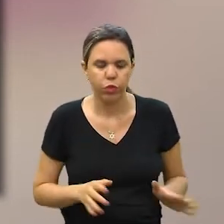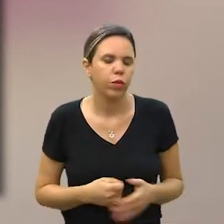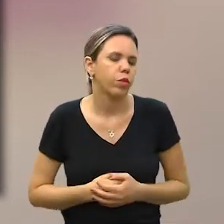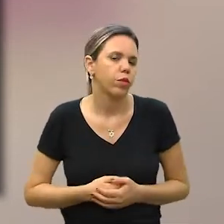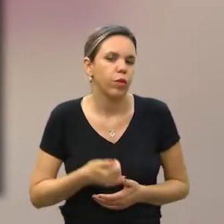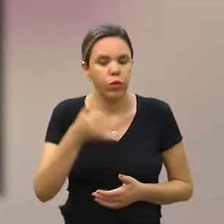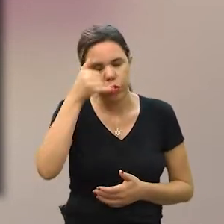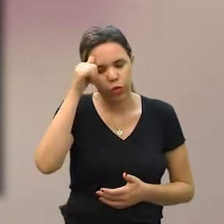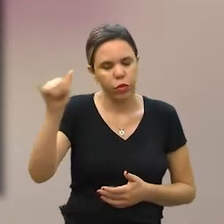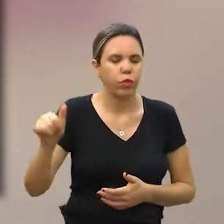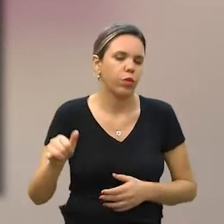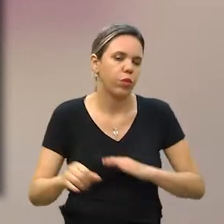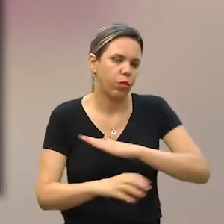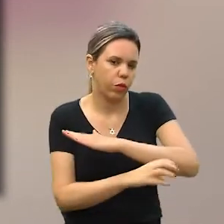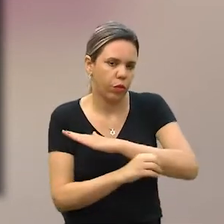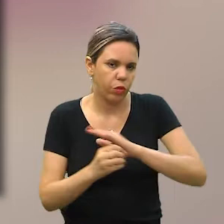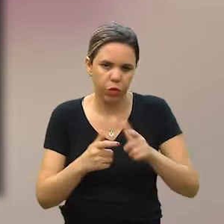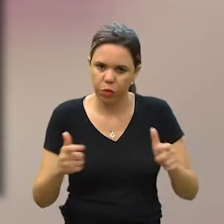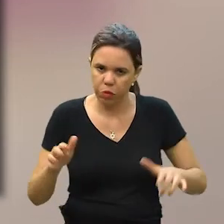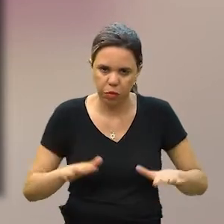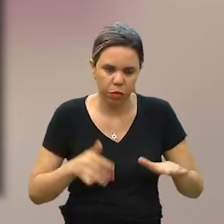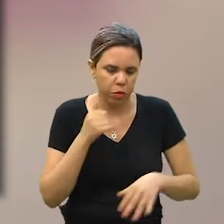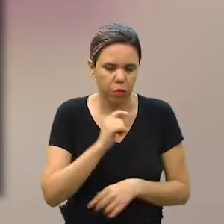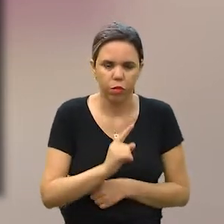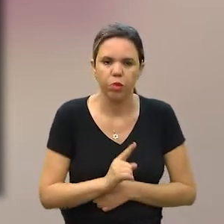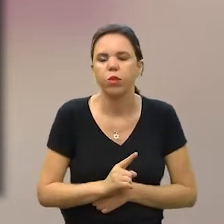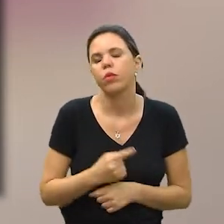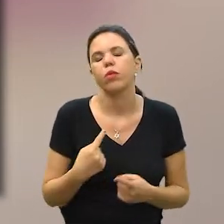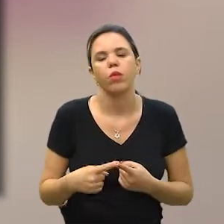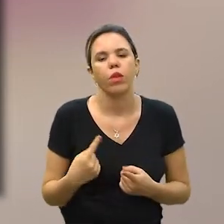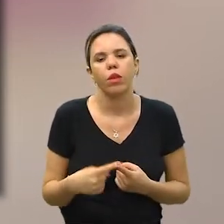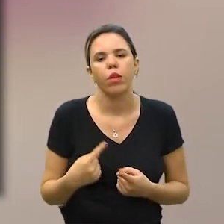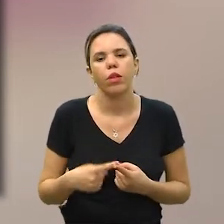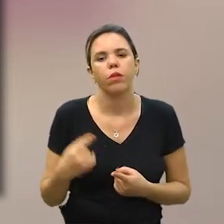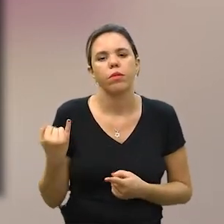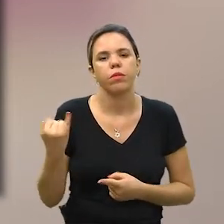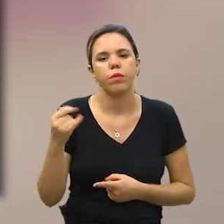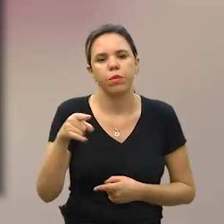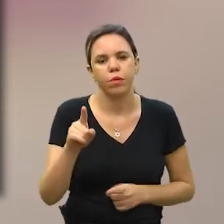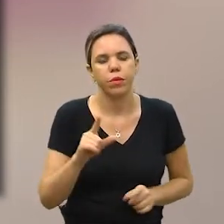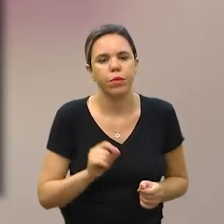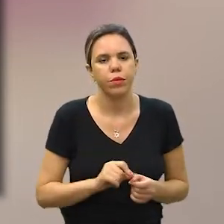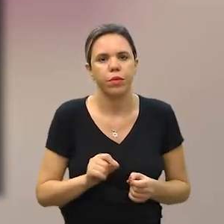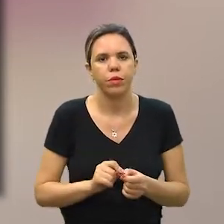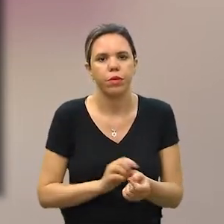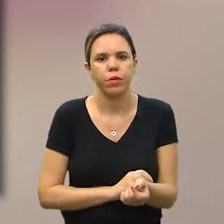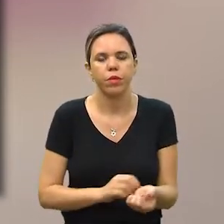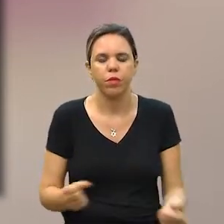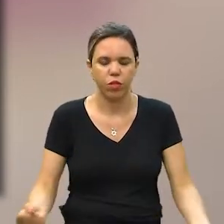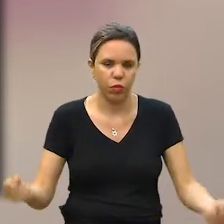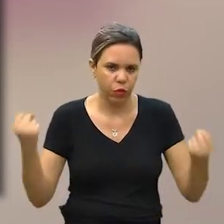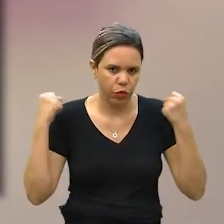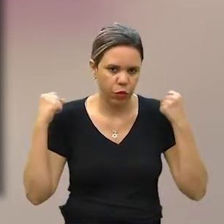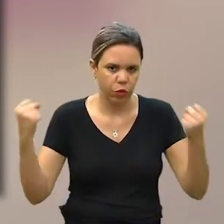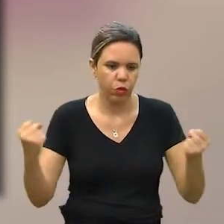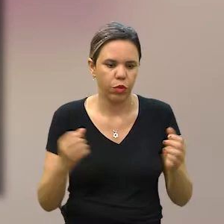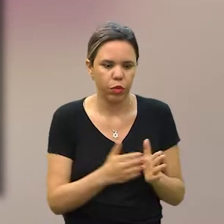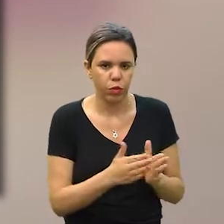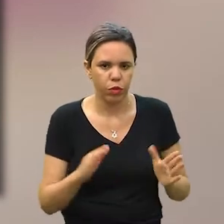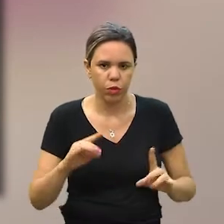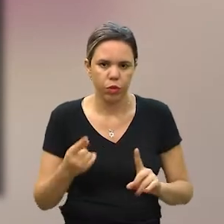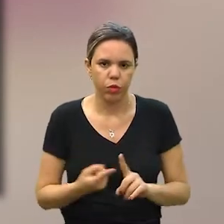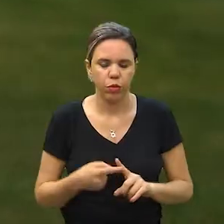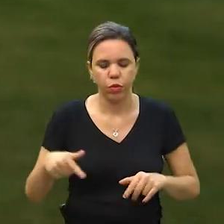remédio para prevenir trombose na imensa maioria das mulheres. Por quê? É importante que você faça exercício físico na